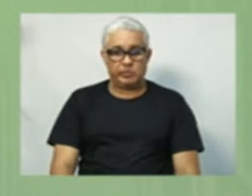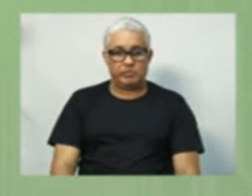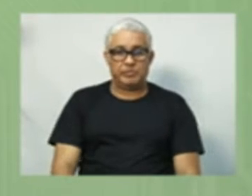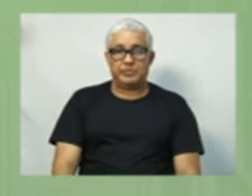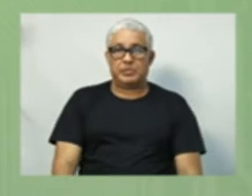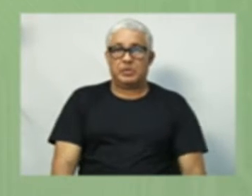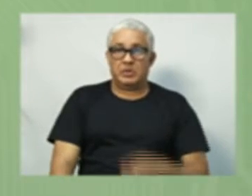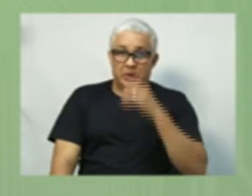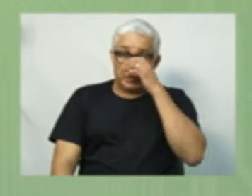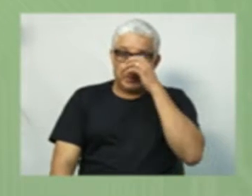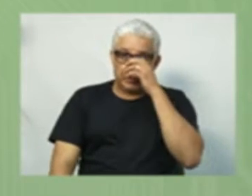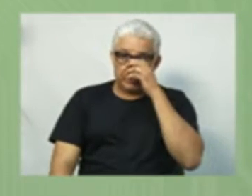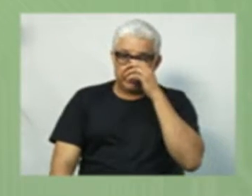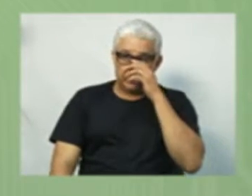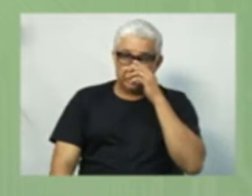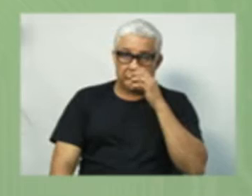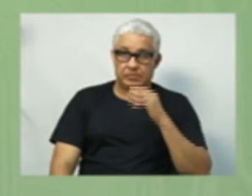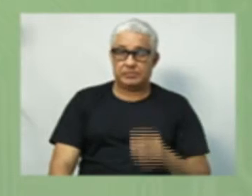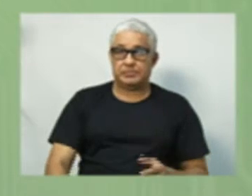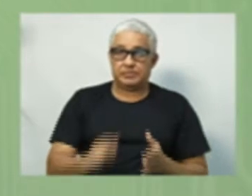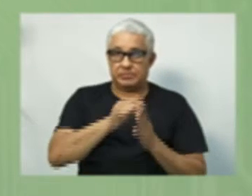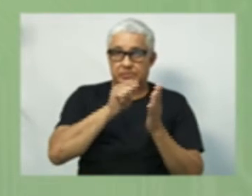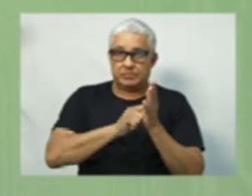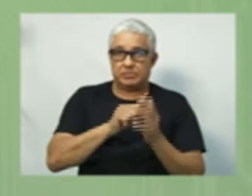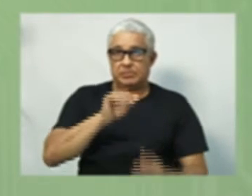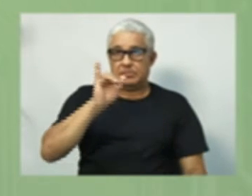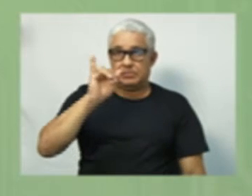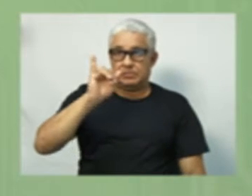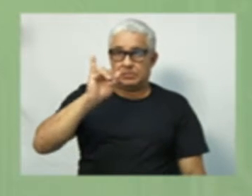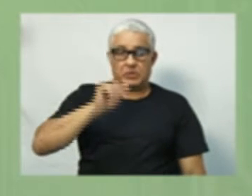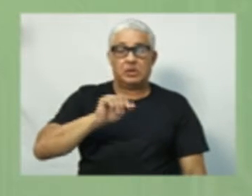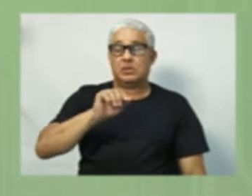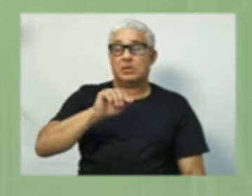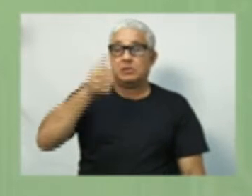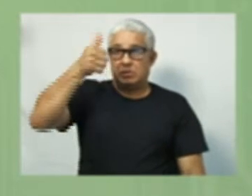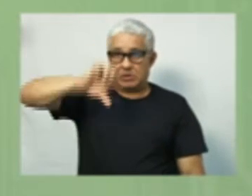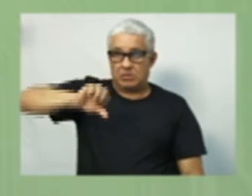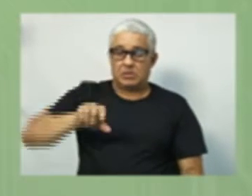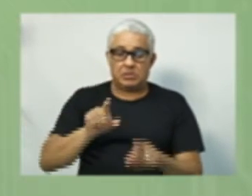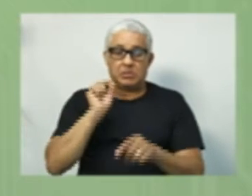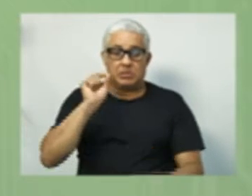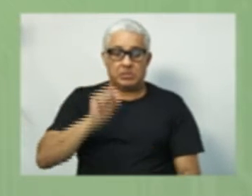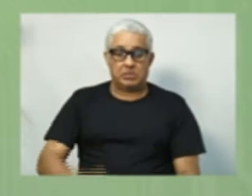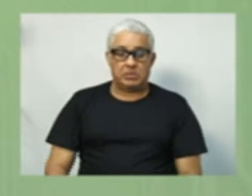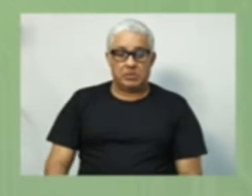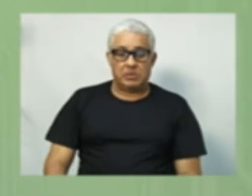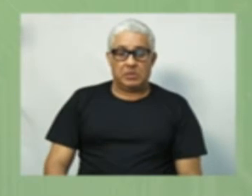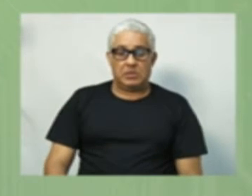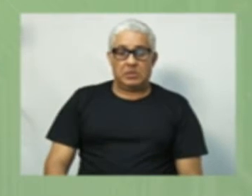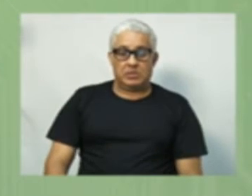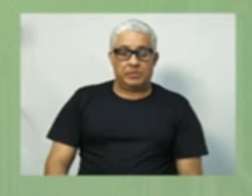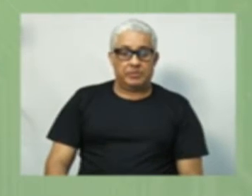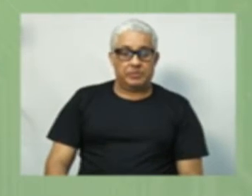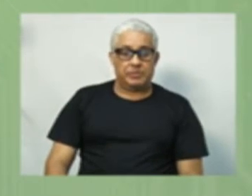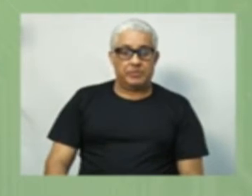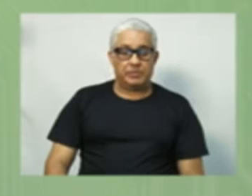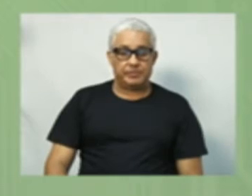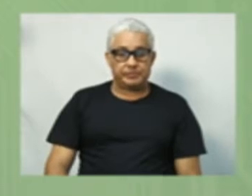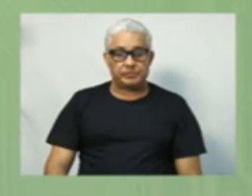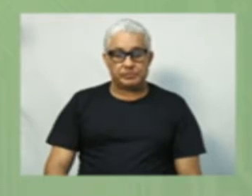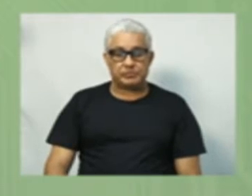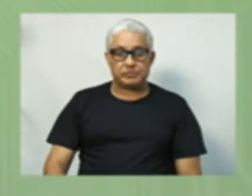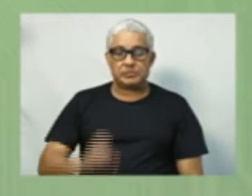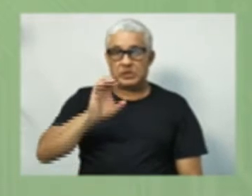lá para o nosso artigo 19 de quem? Do Código Tributário Nacional. Eu fiquei muito curioso.